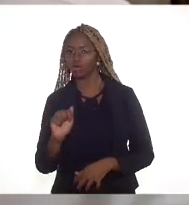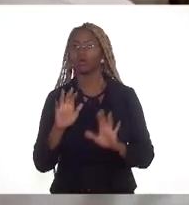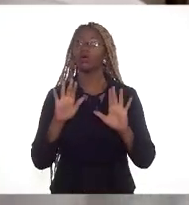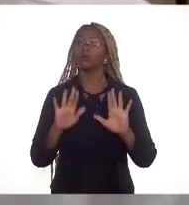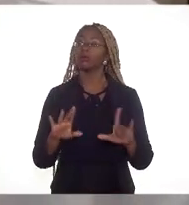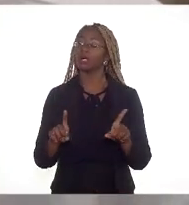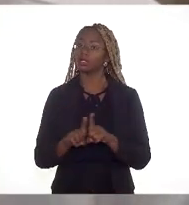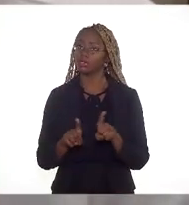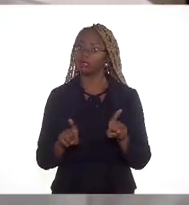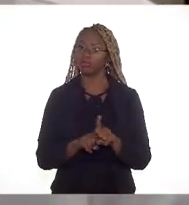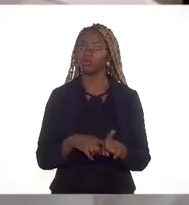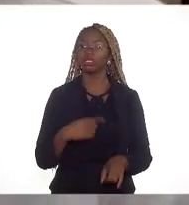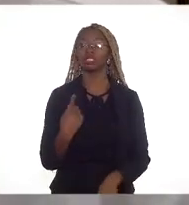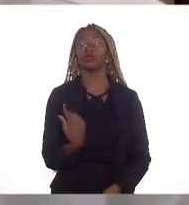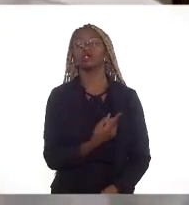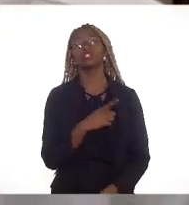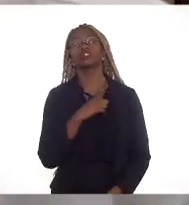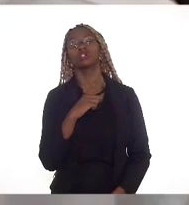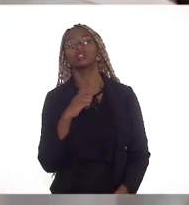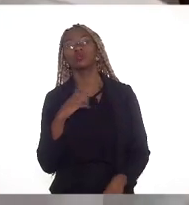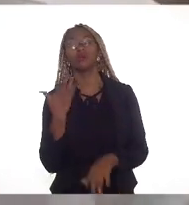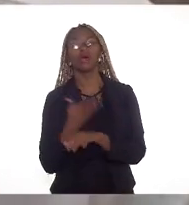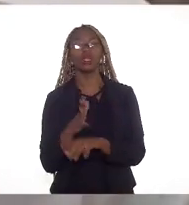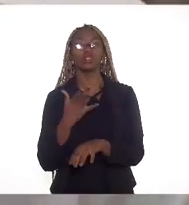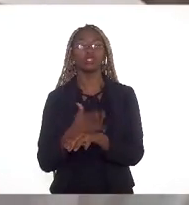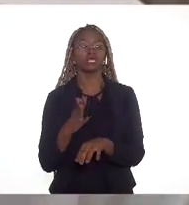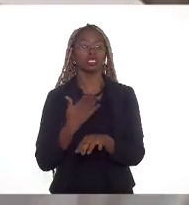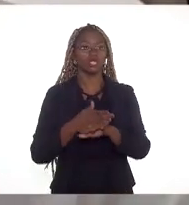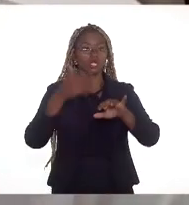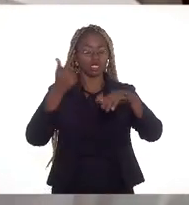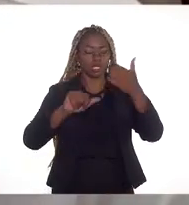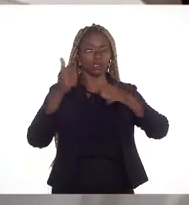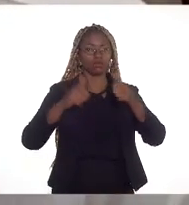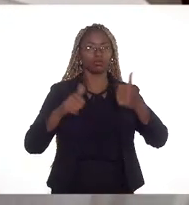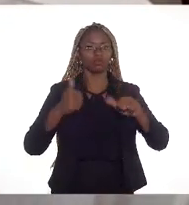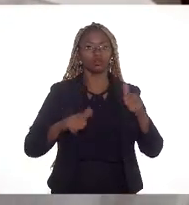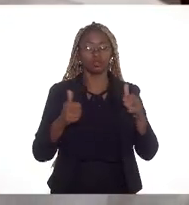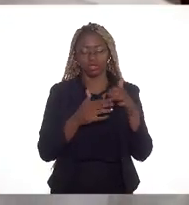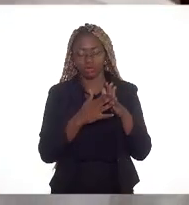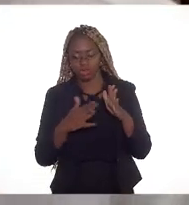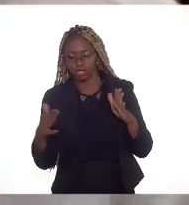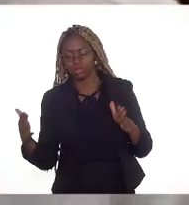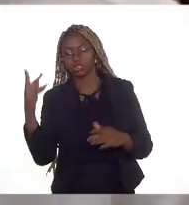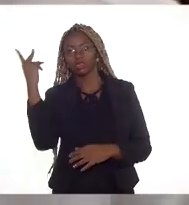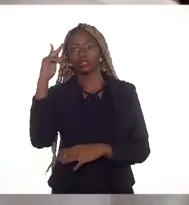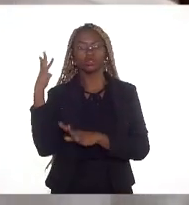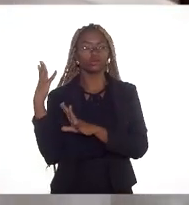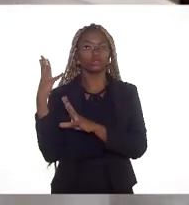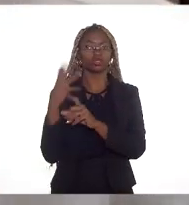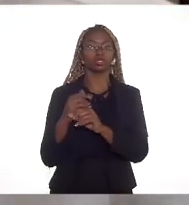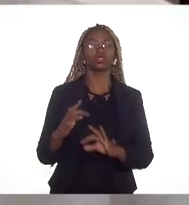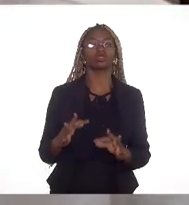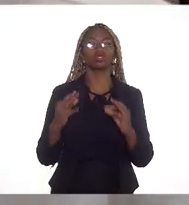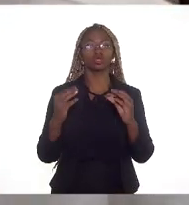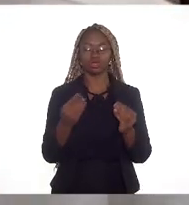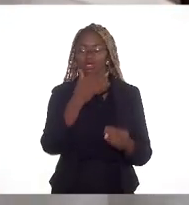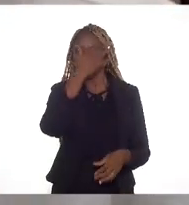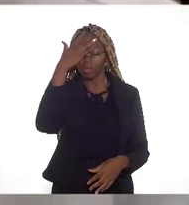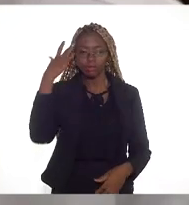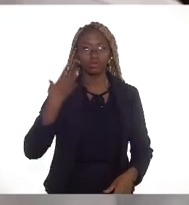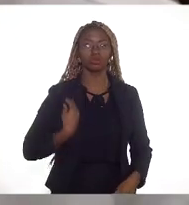outro lado, nós fizemos um exercício aqui de análise da série histórica de todos os